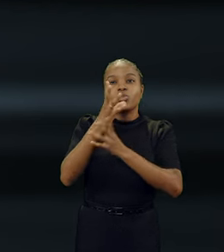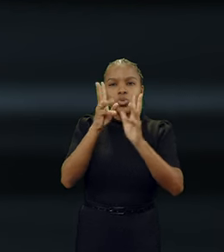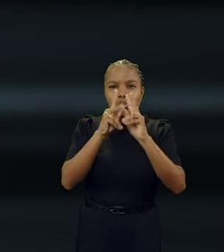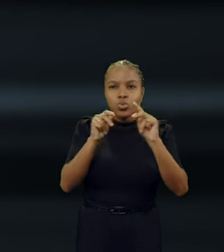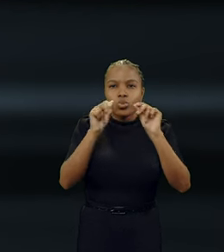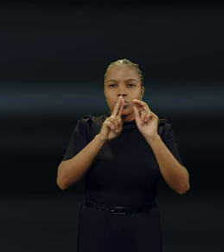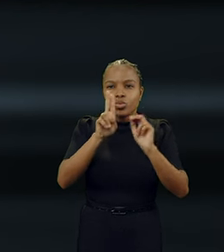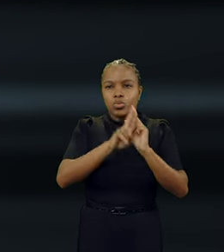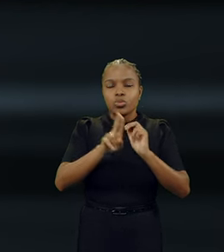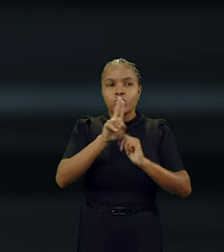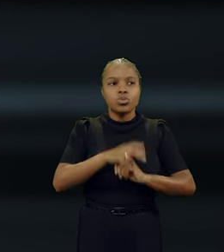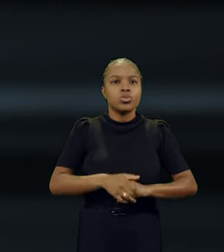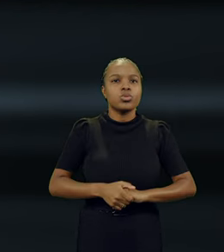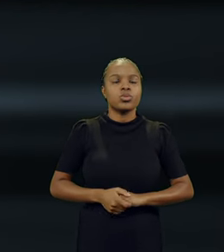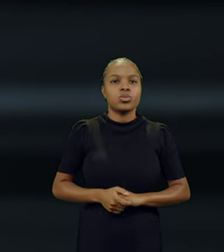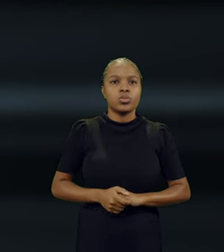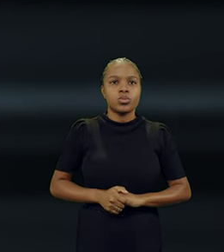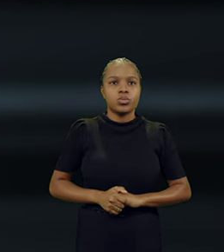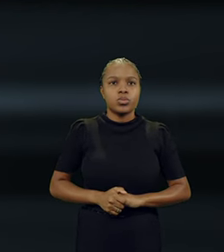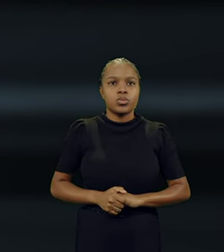Deus sabia fazer, hein?